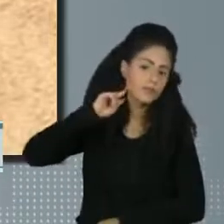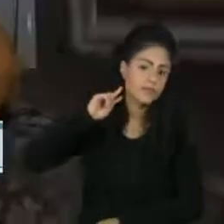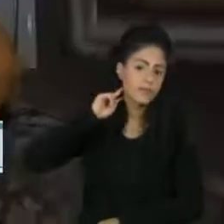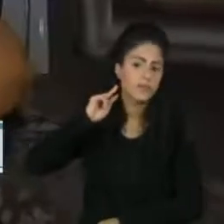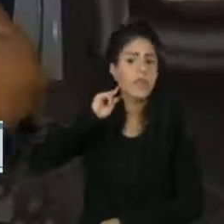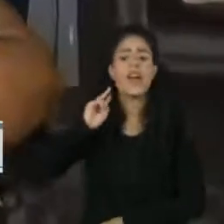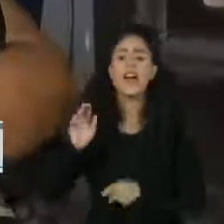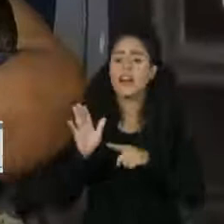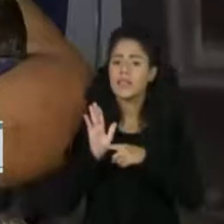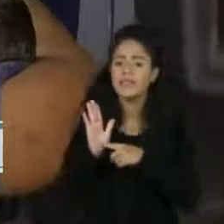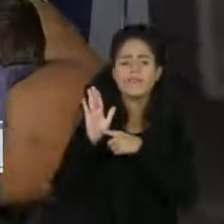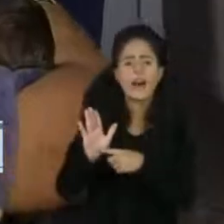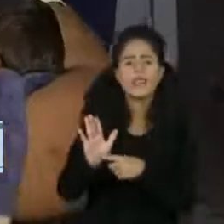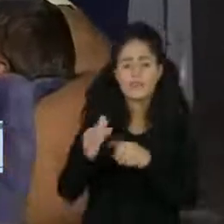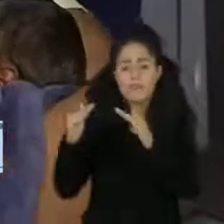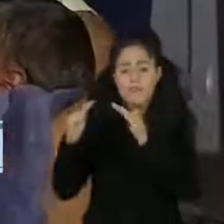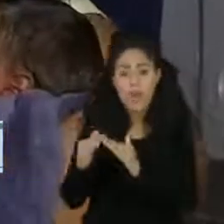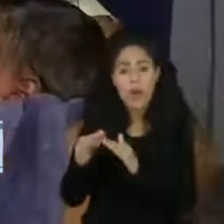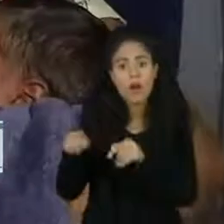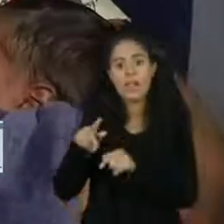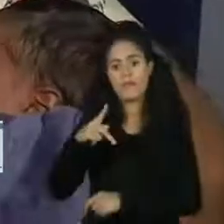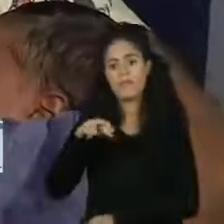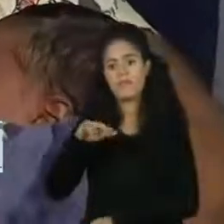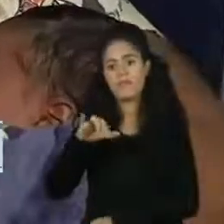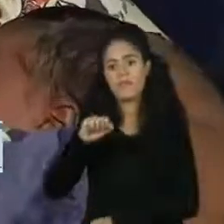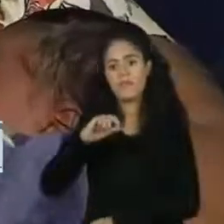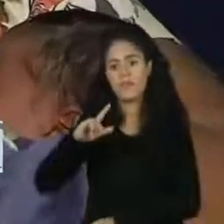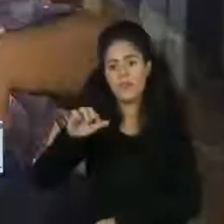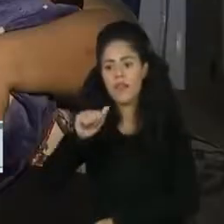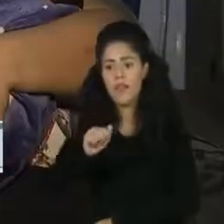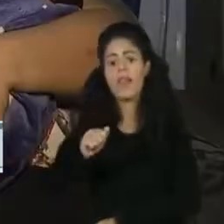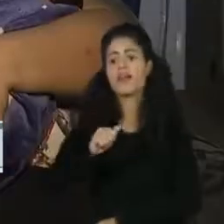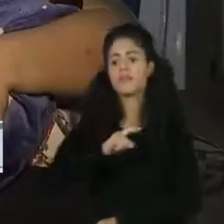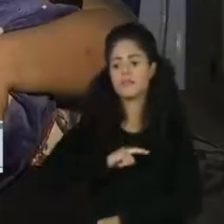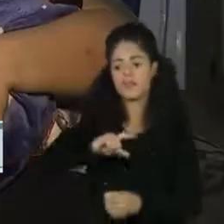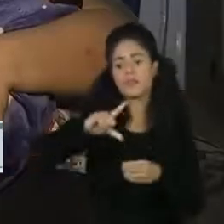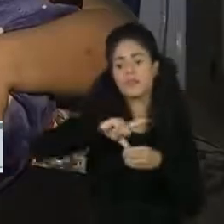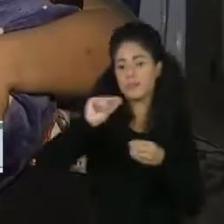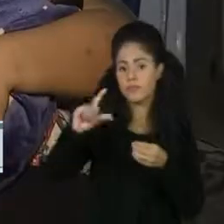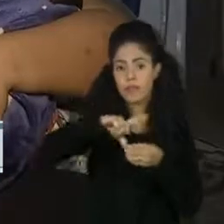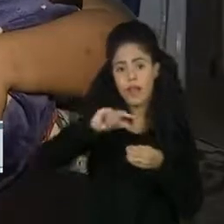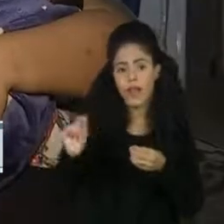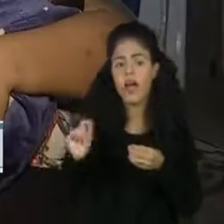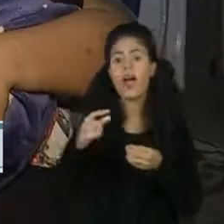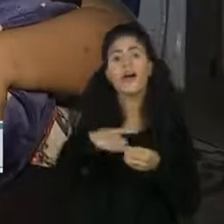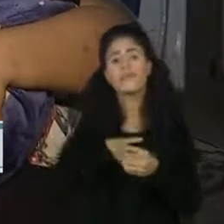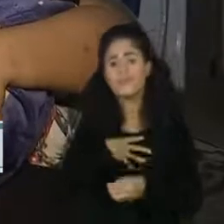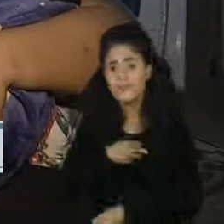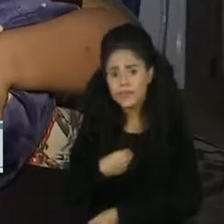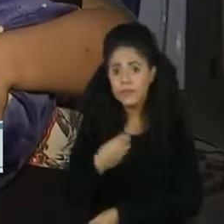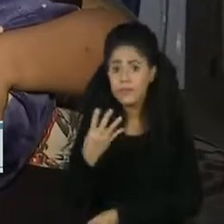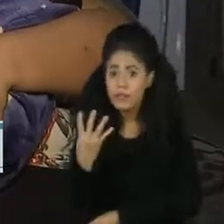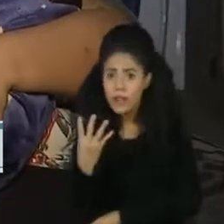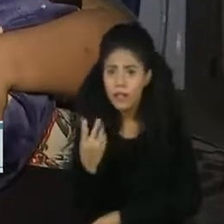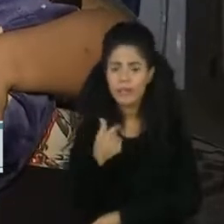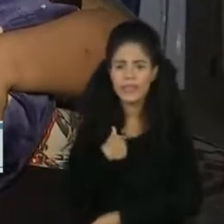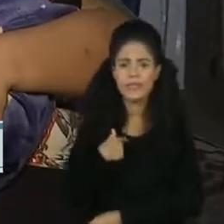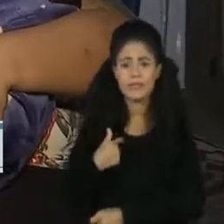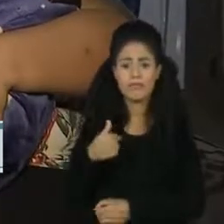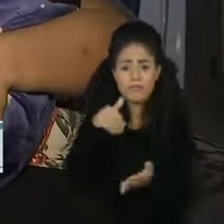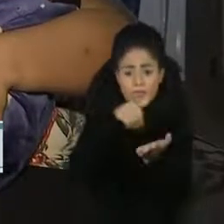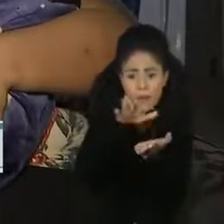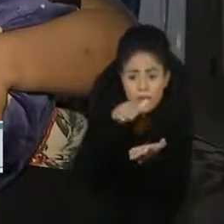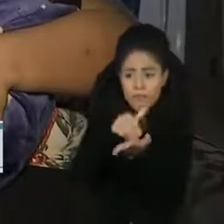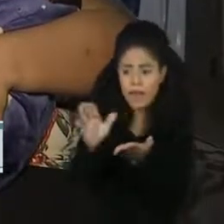Zumbi dos Palmares é aqui que vive Priscila mãe de quatro filhos com a pandemia eu fiquei desempregada né E aí eu não